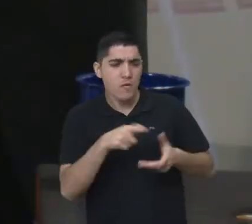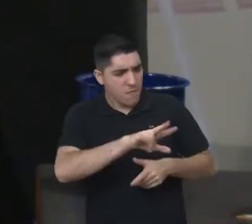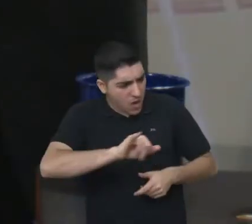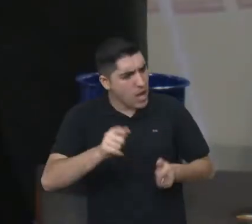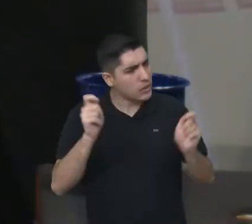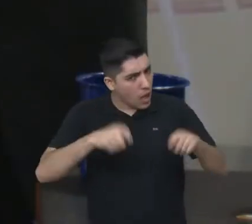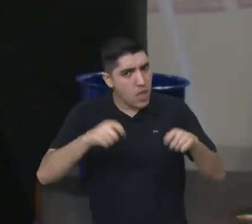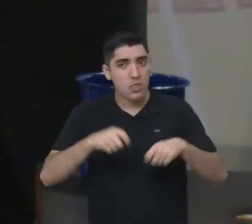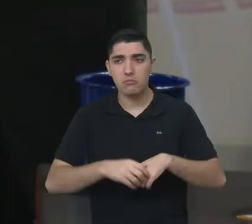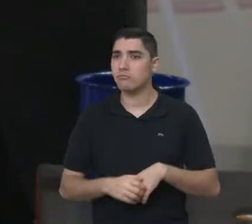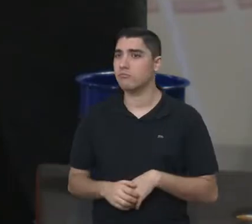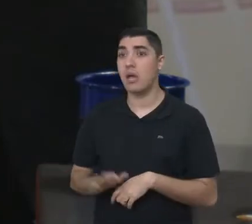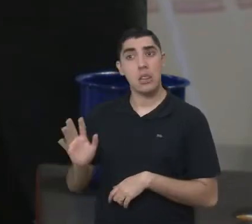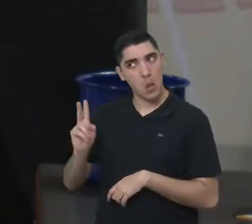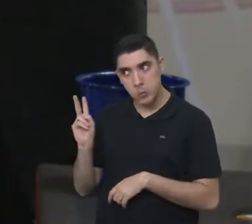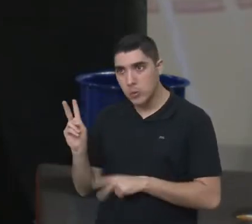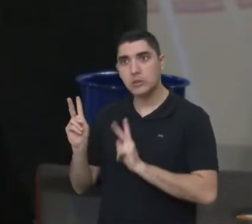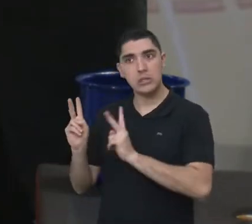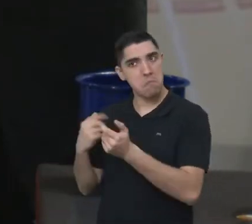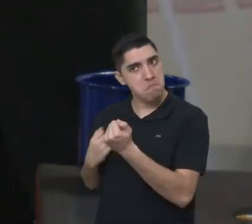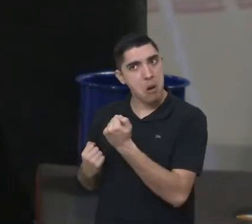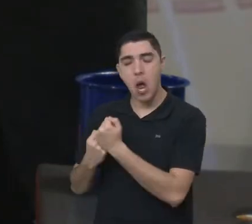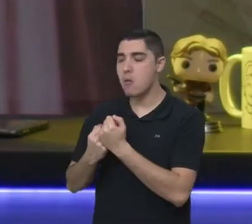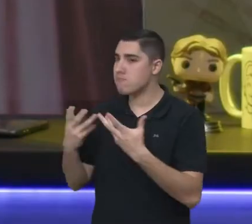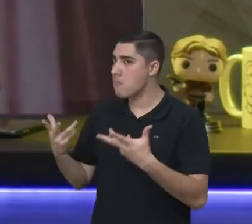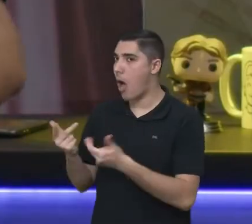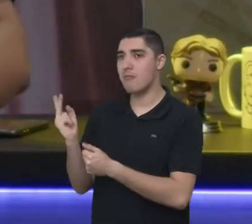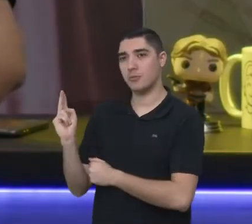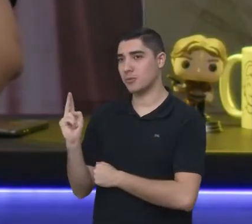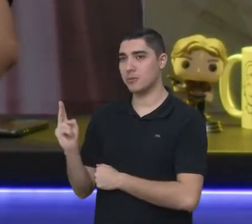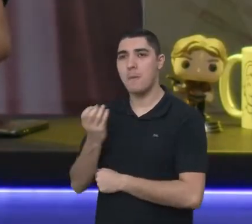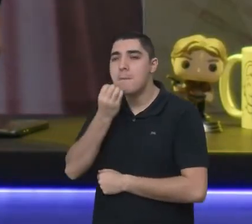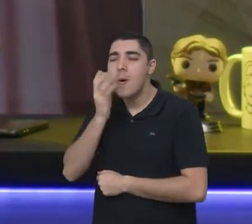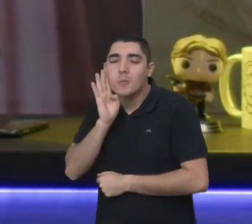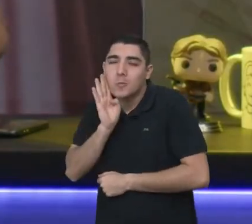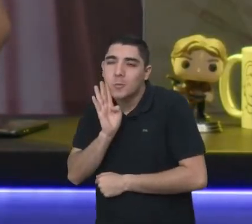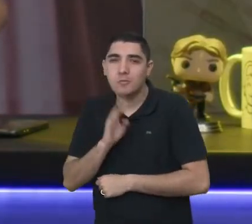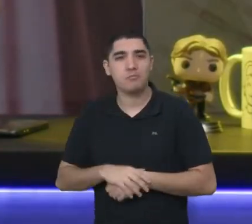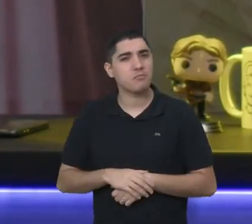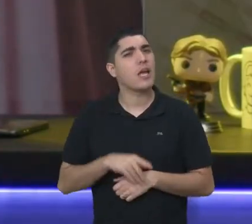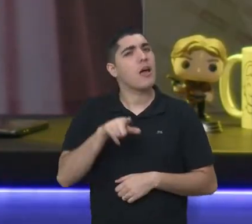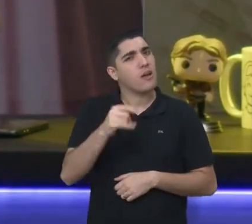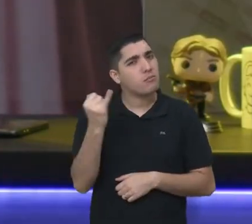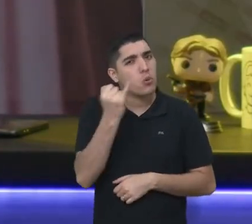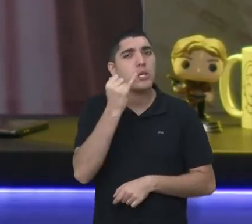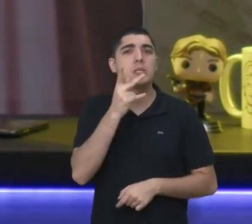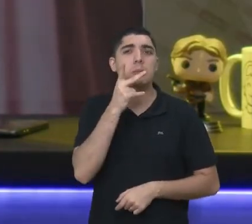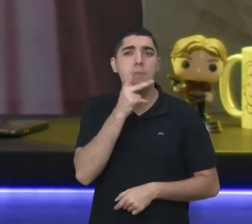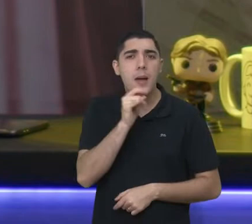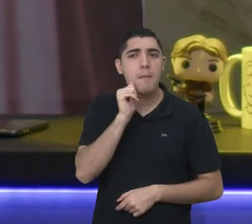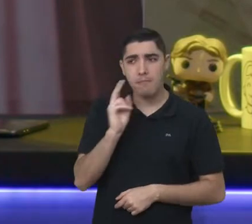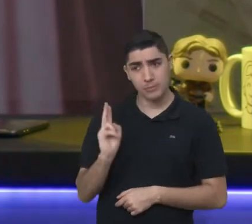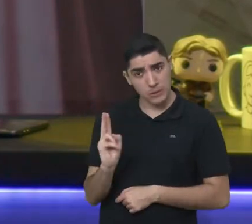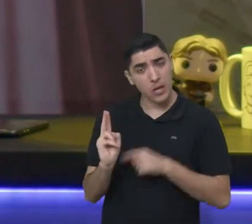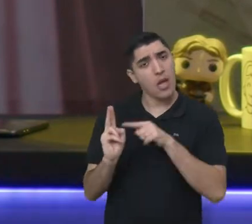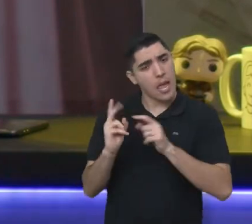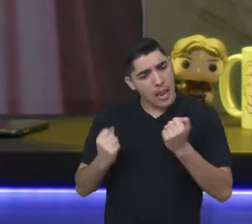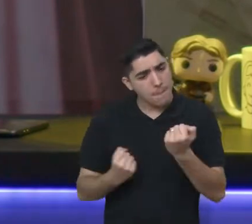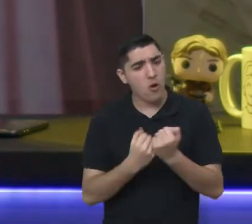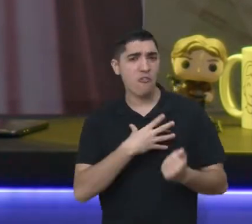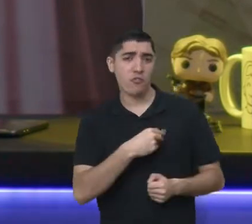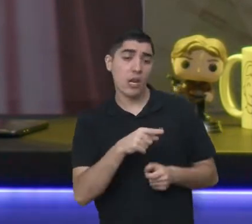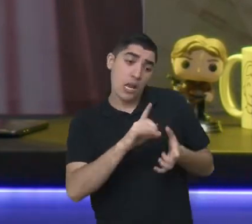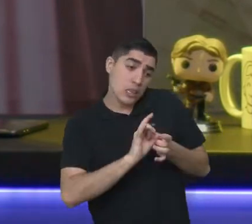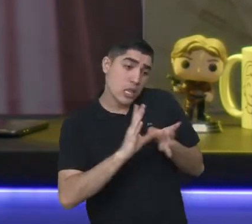junto. sim. Foram muito belezinhas. Isso é importante. Hoje em dia é importante ter o apoio dos pais, né? Tem muito pai que quer se realizar no filho e não deixa